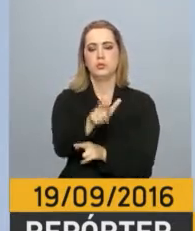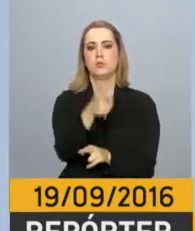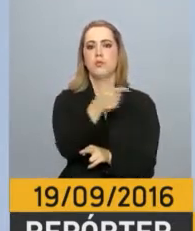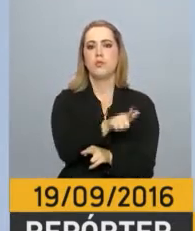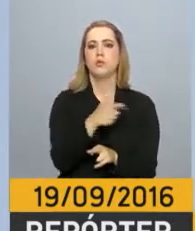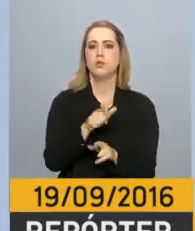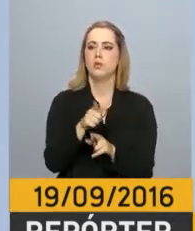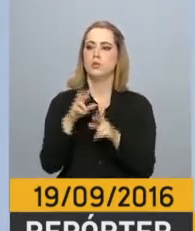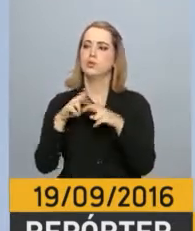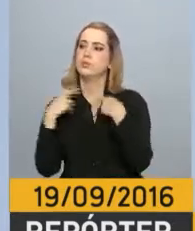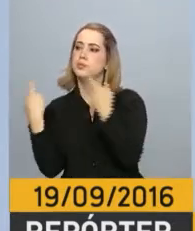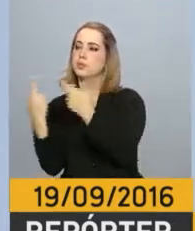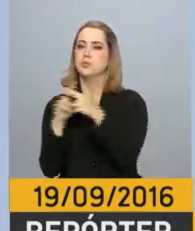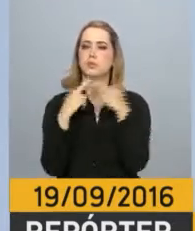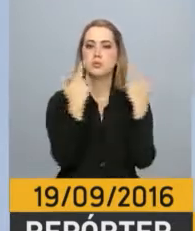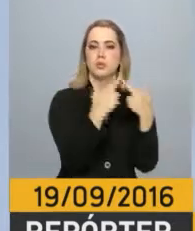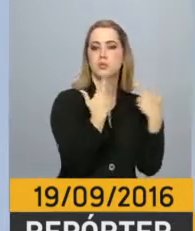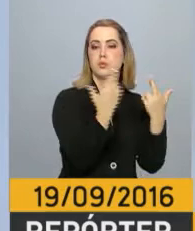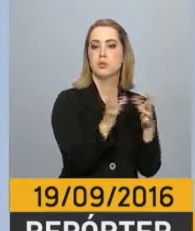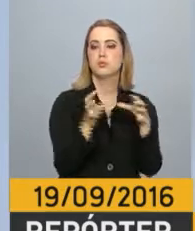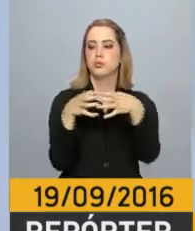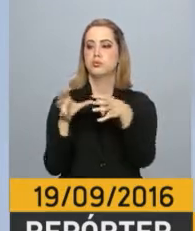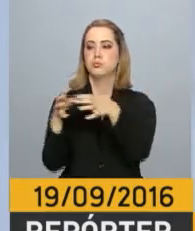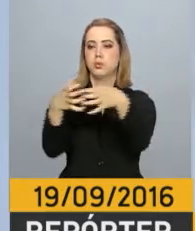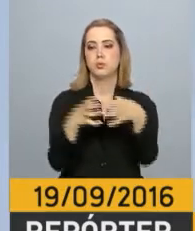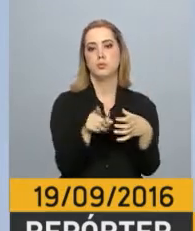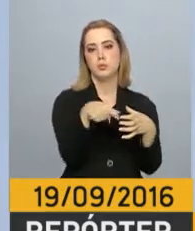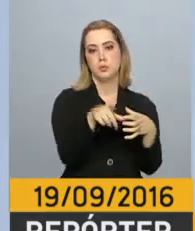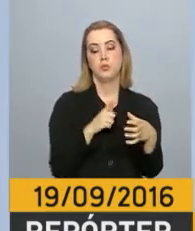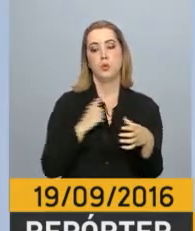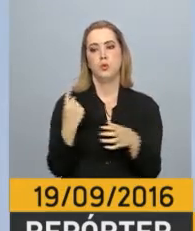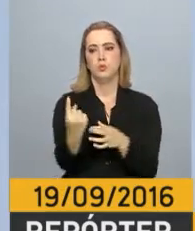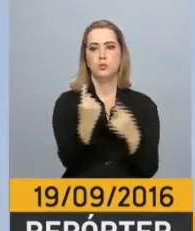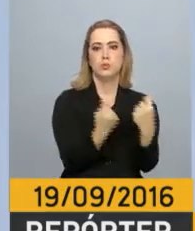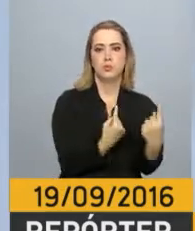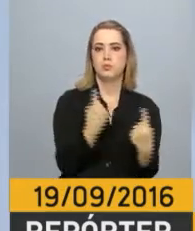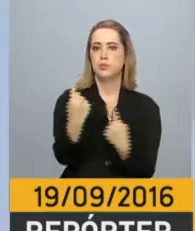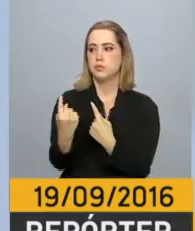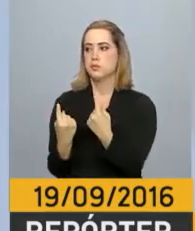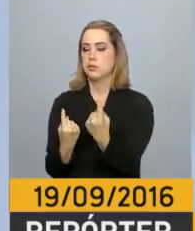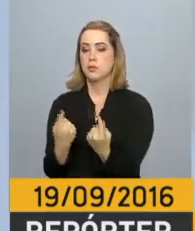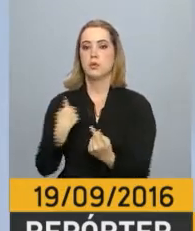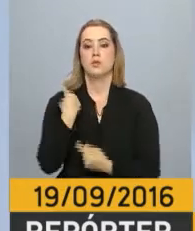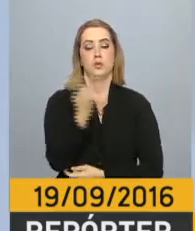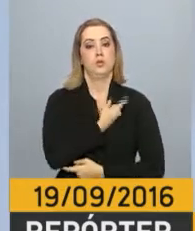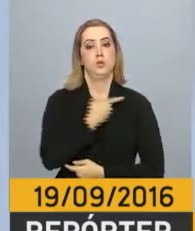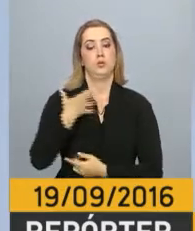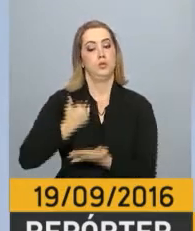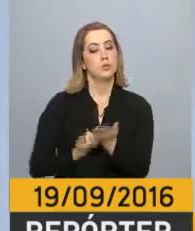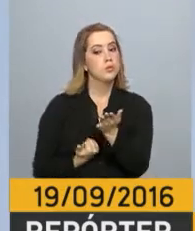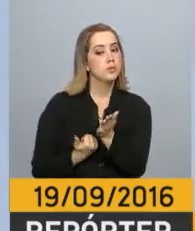outra rodada de reunião um a um, e creio que com isso nós estamos